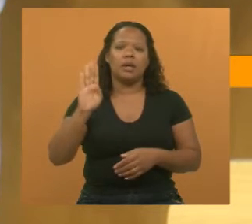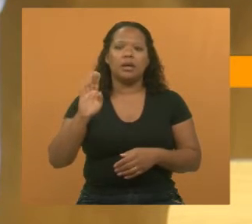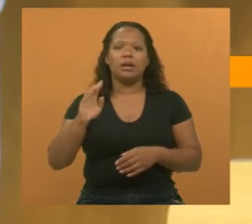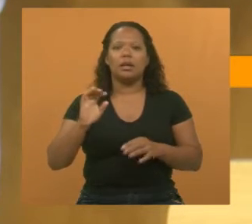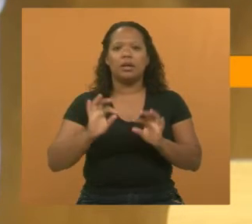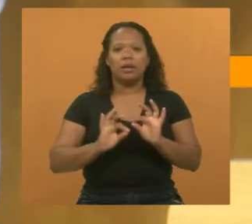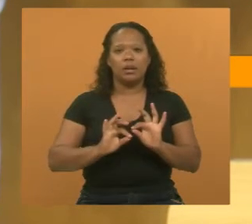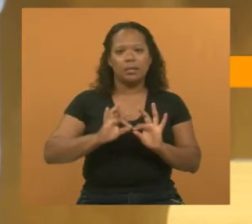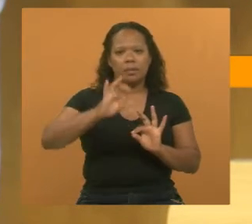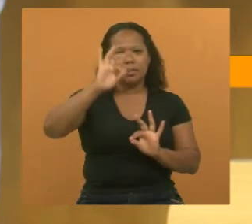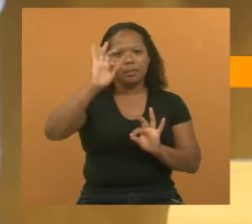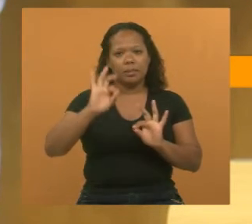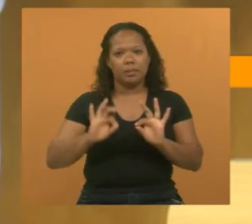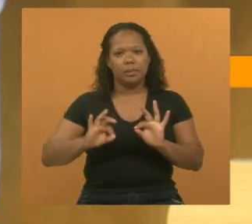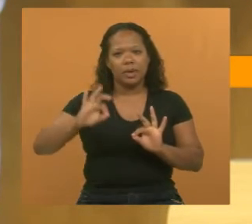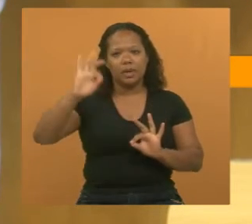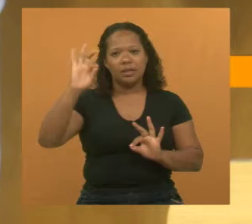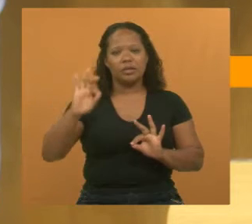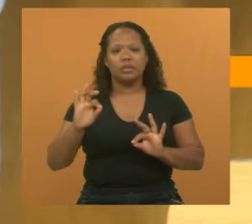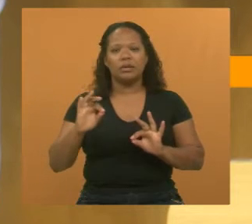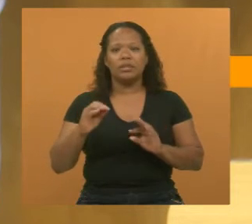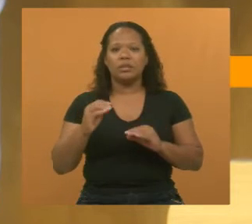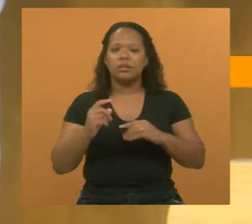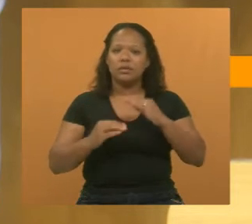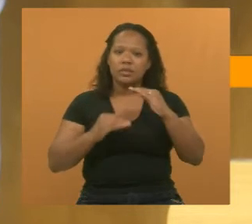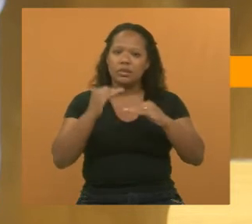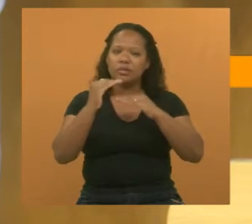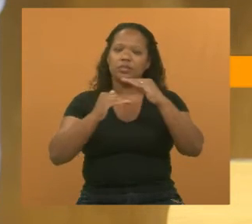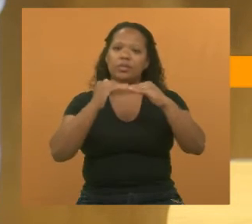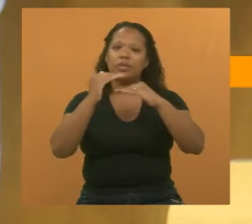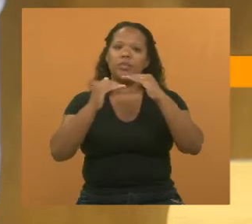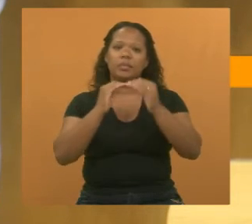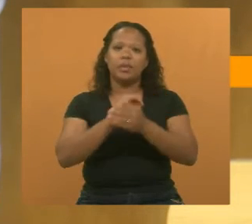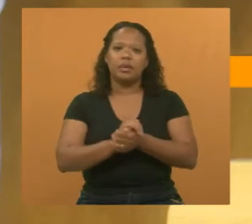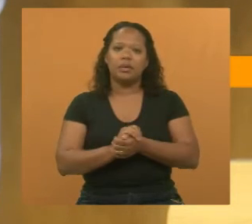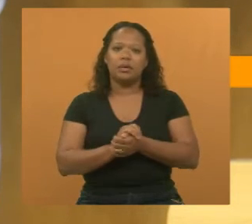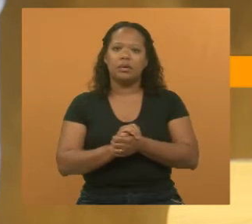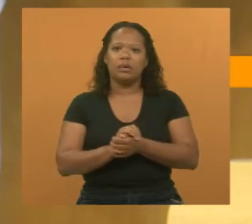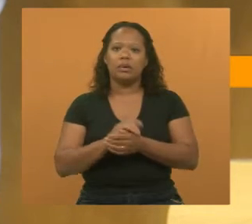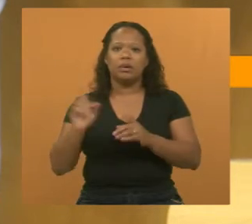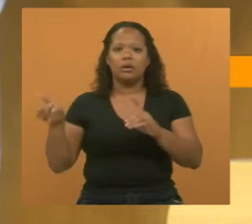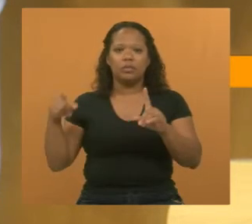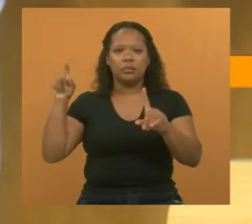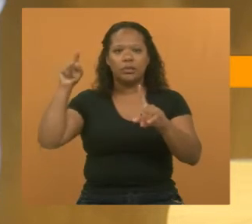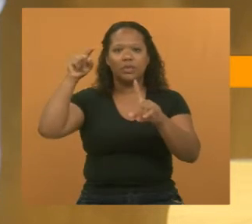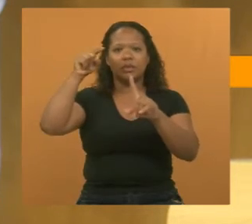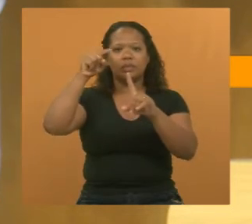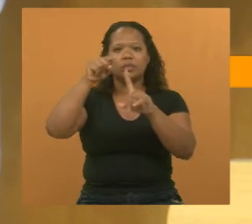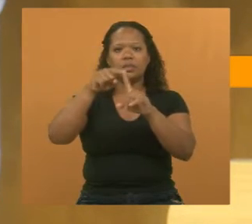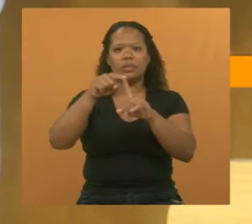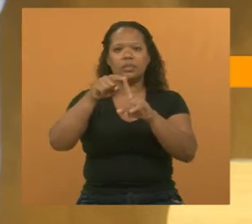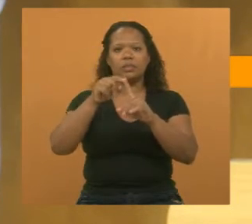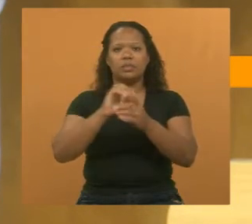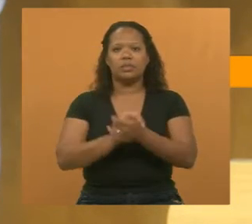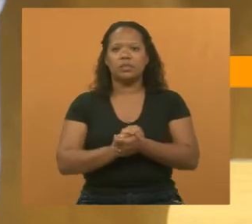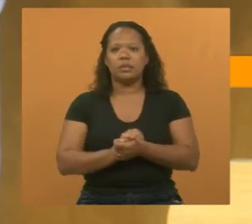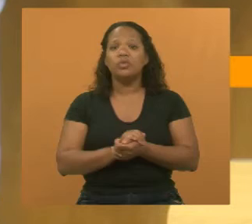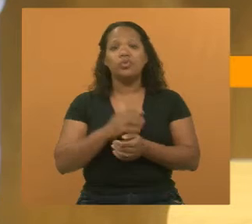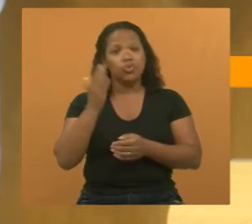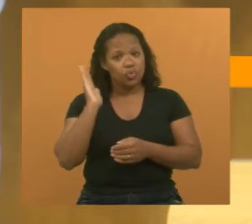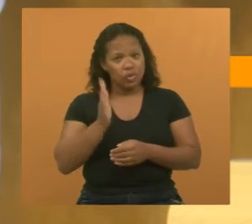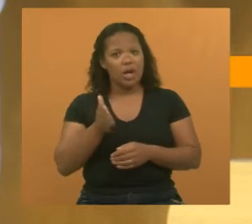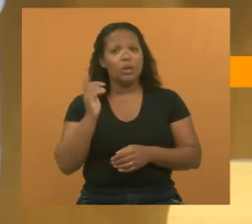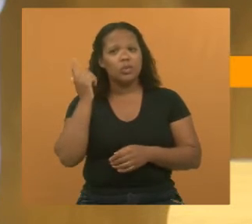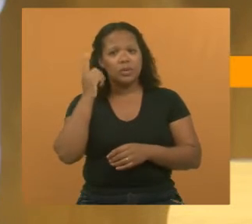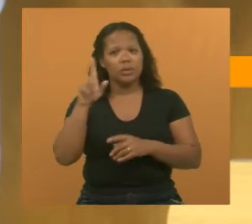da educação básica, já foi atingido em 2016, a meta que era para ser atingida em 2021. Então, na